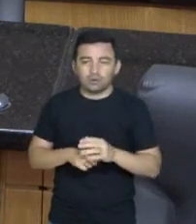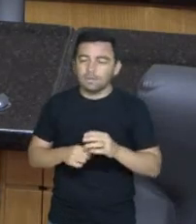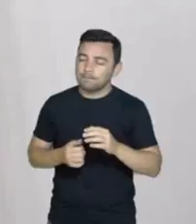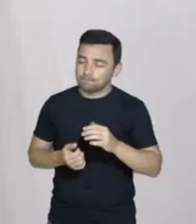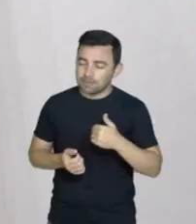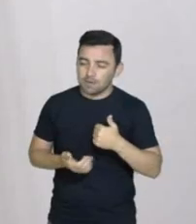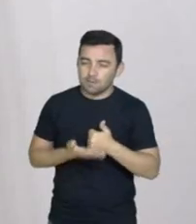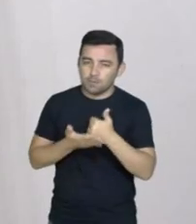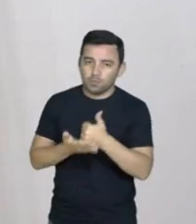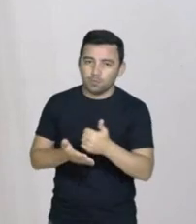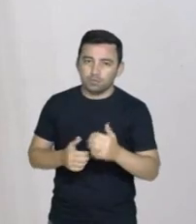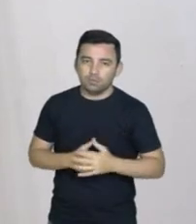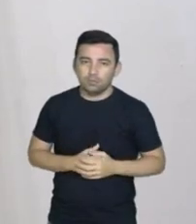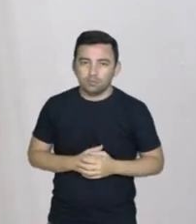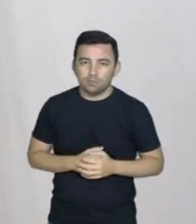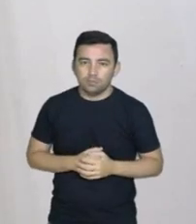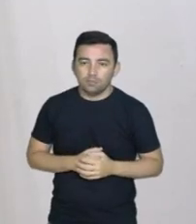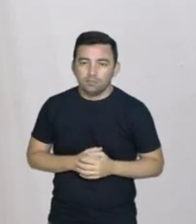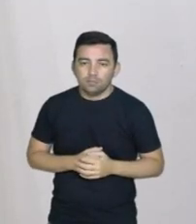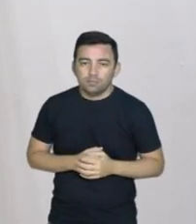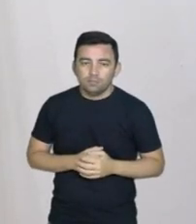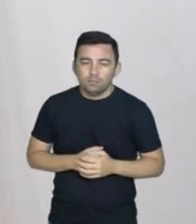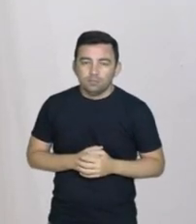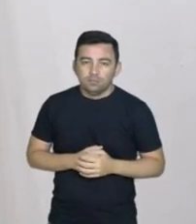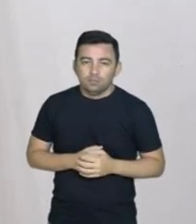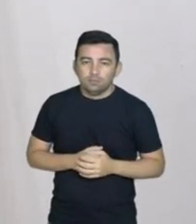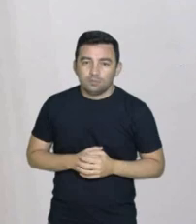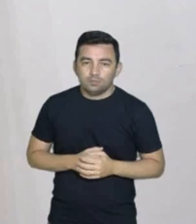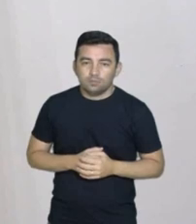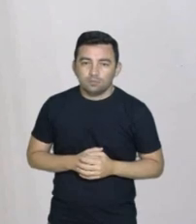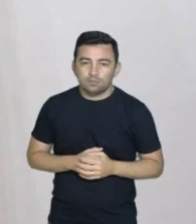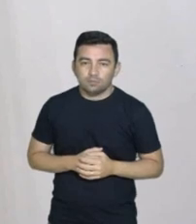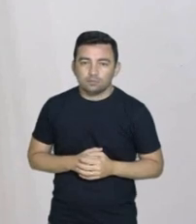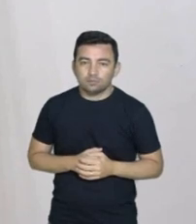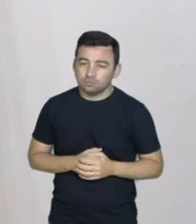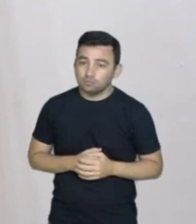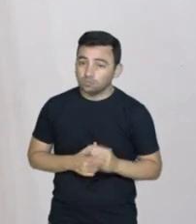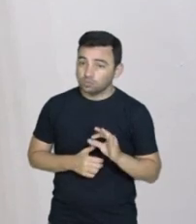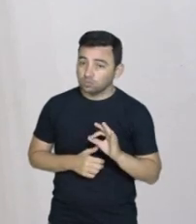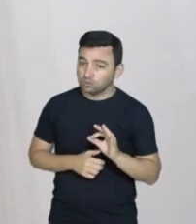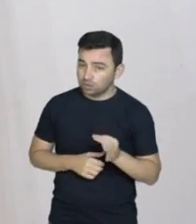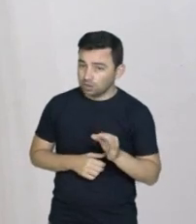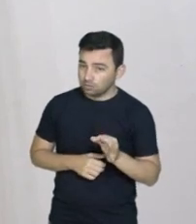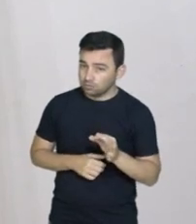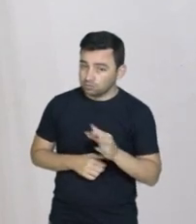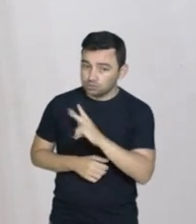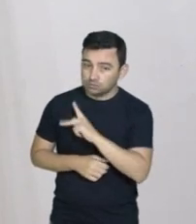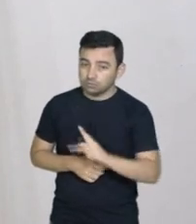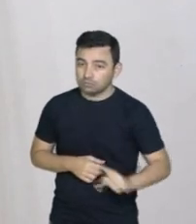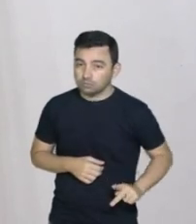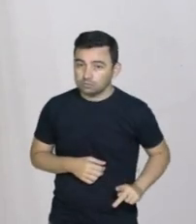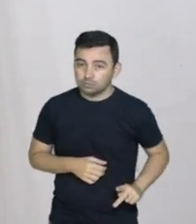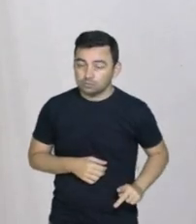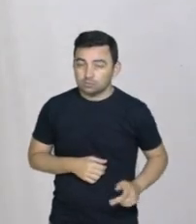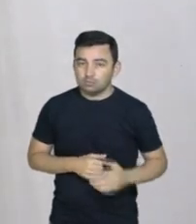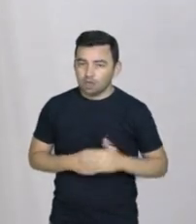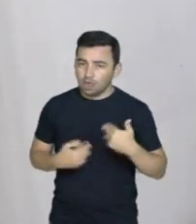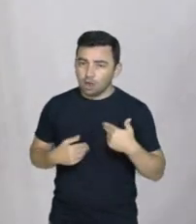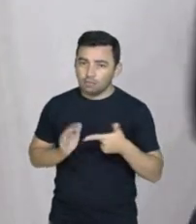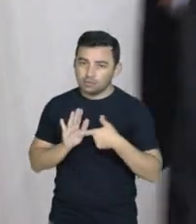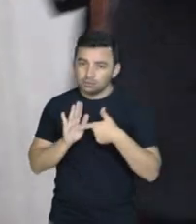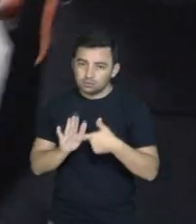eu agradeço era isso o senhor presidente presenteie o projeto